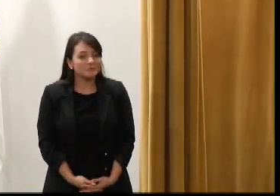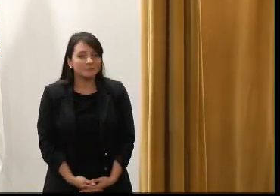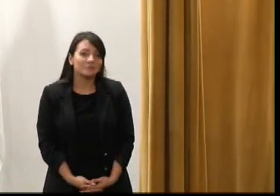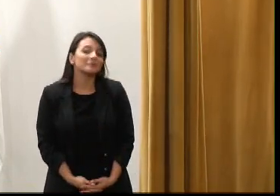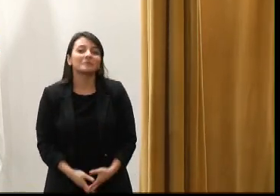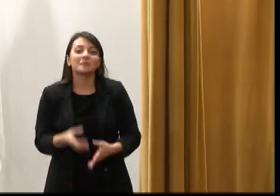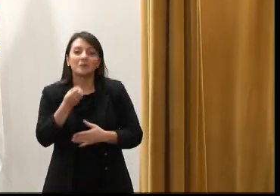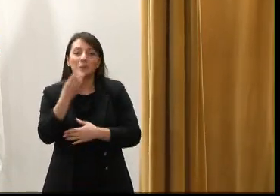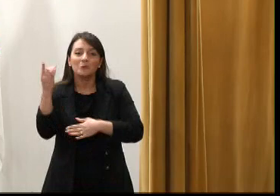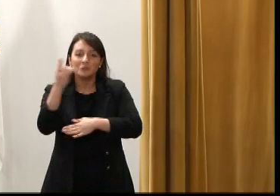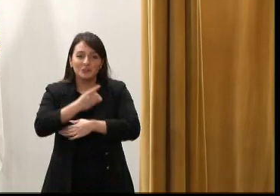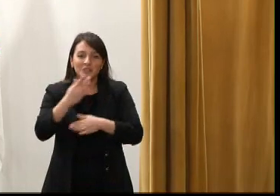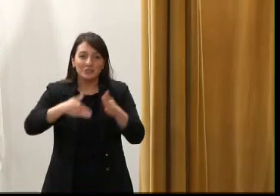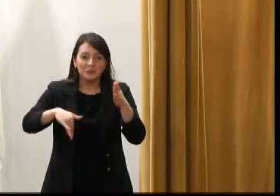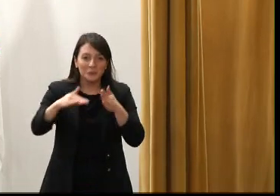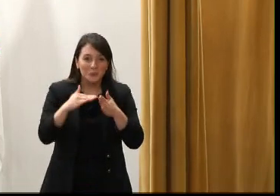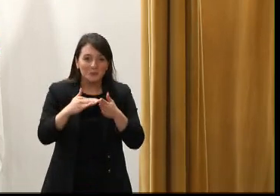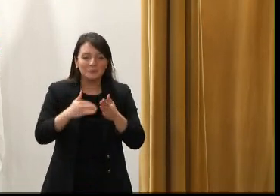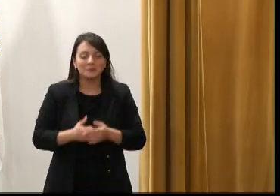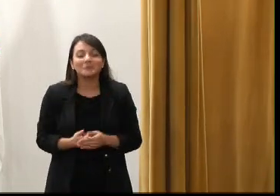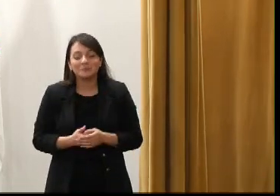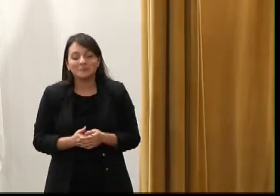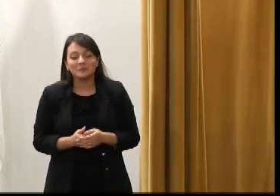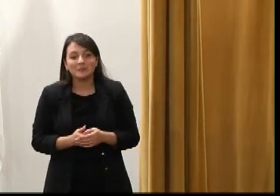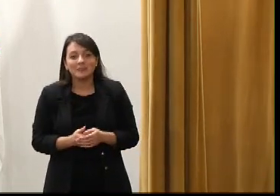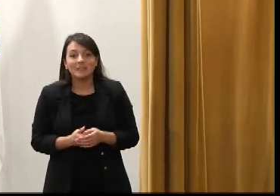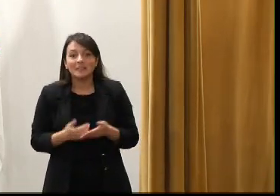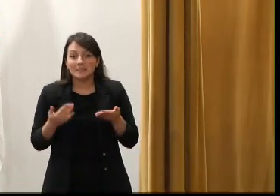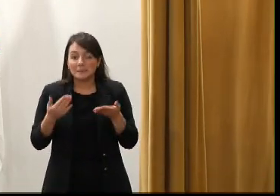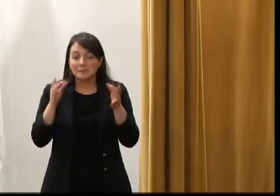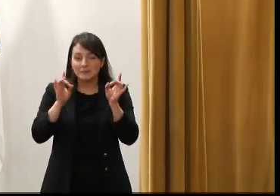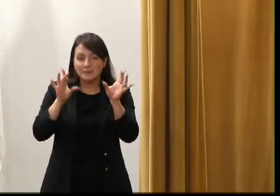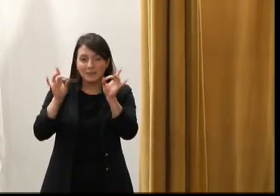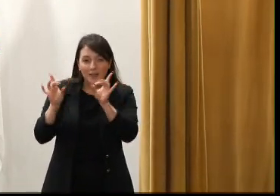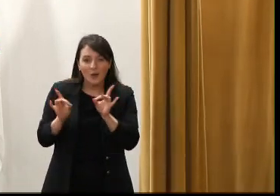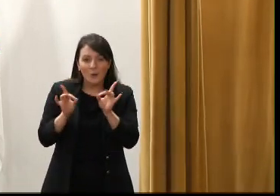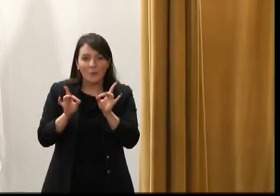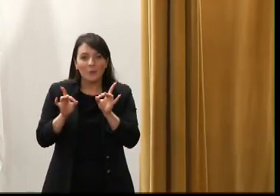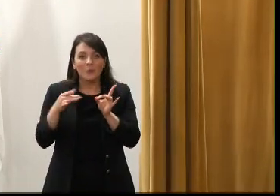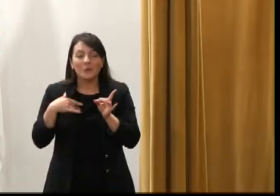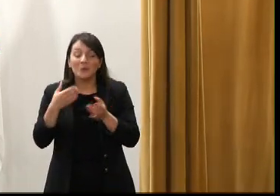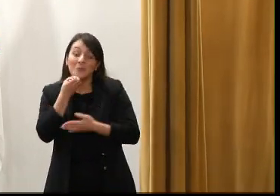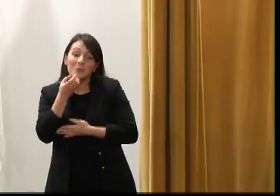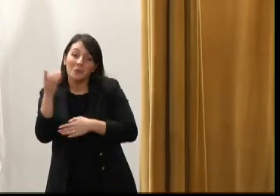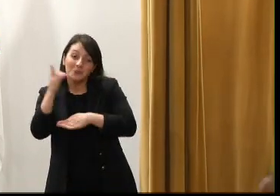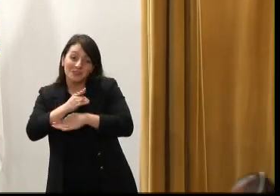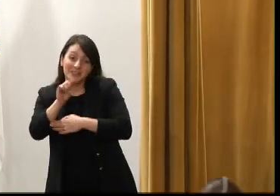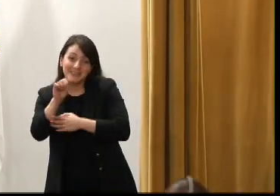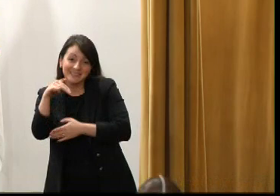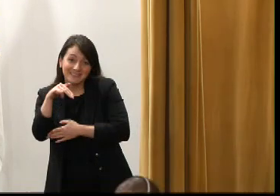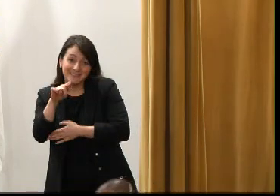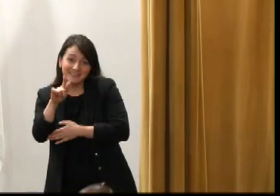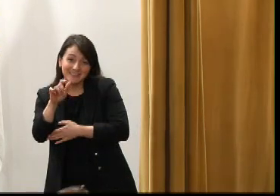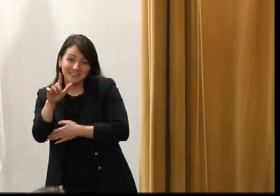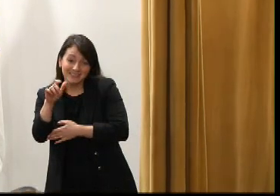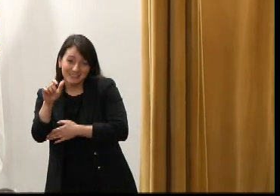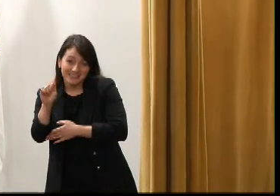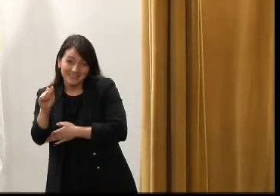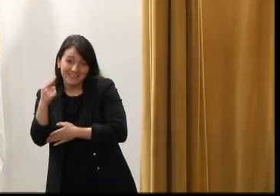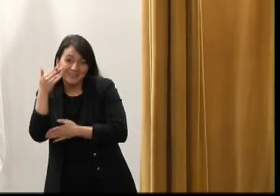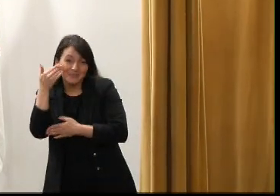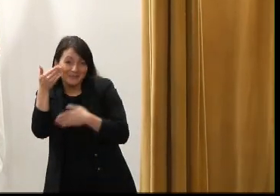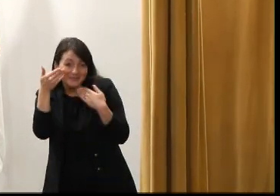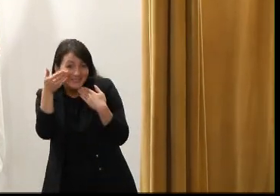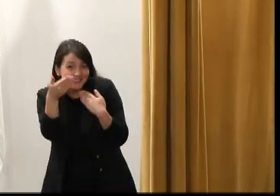Bom dia a todos, a todas. Em especial, bom dia, Ângela. Muito obrigado pelo convite. E ao